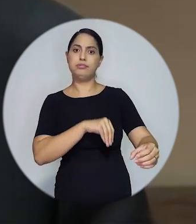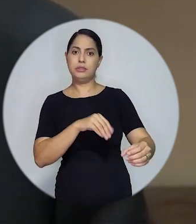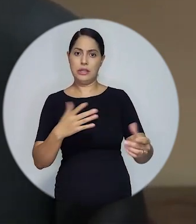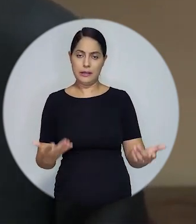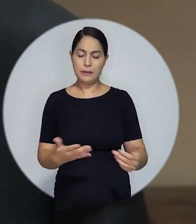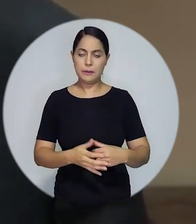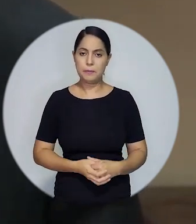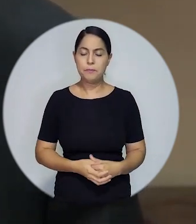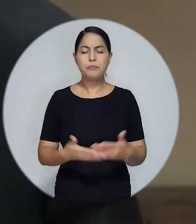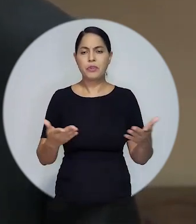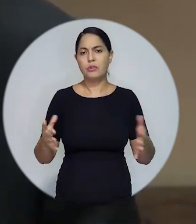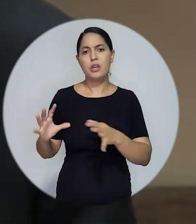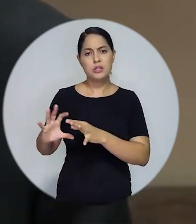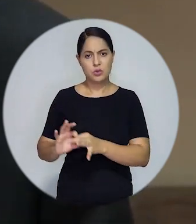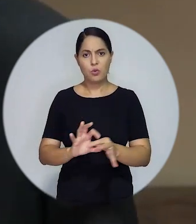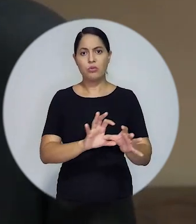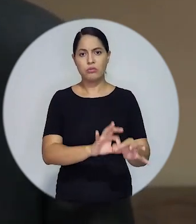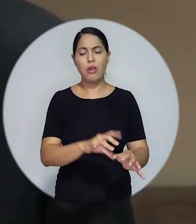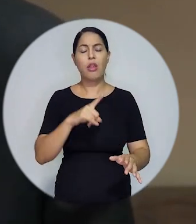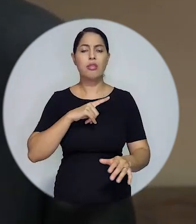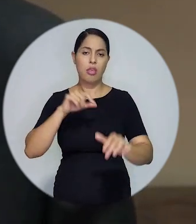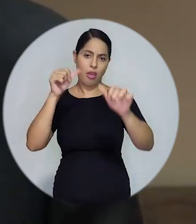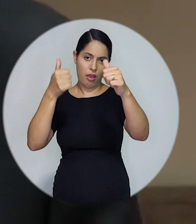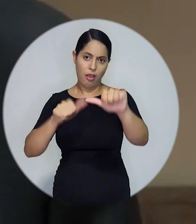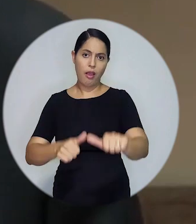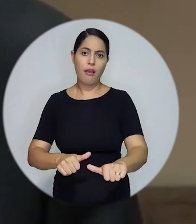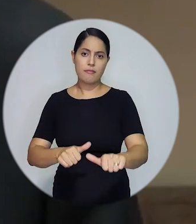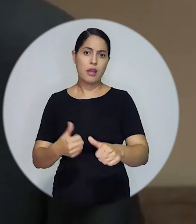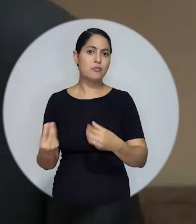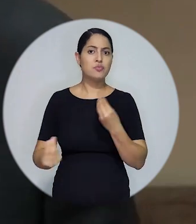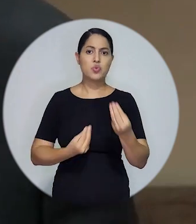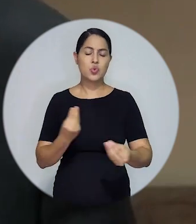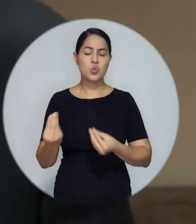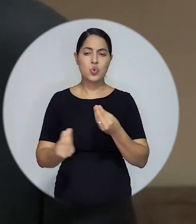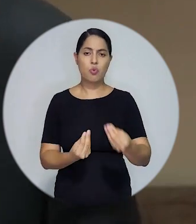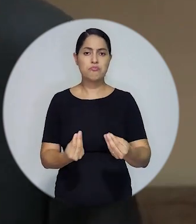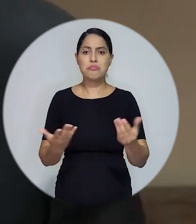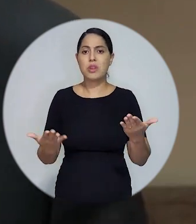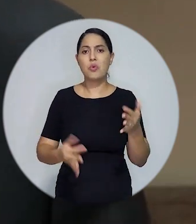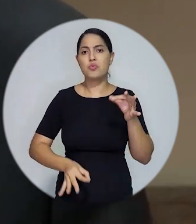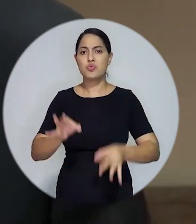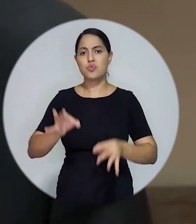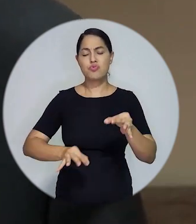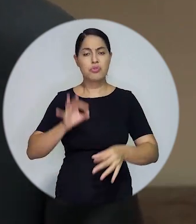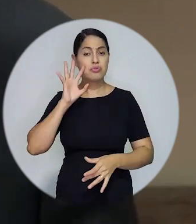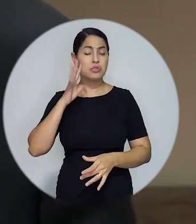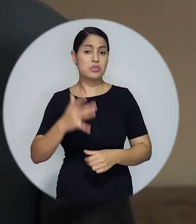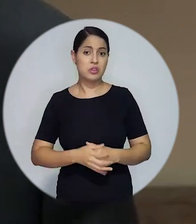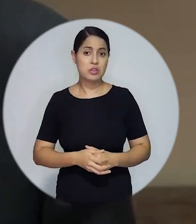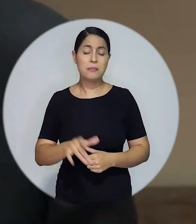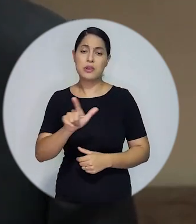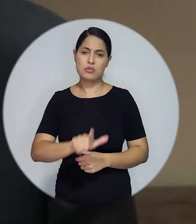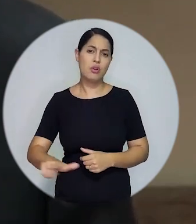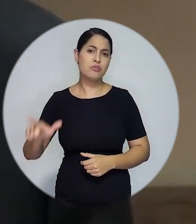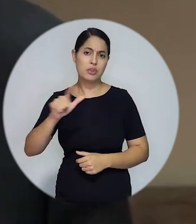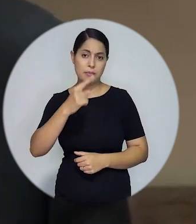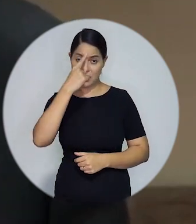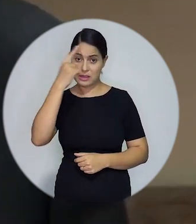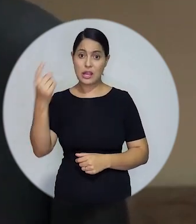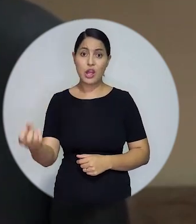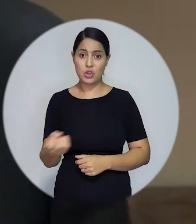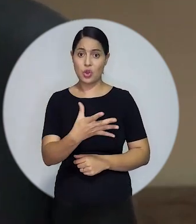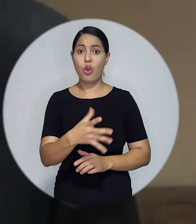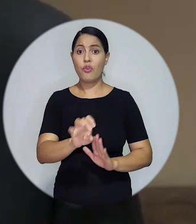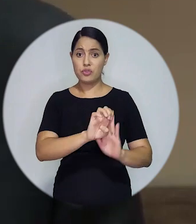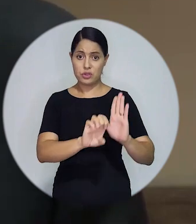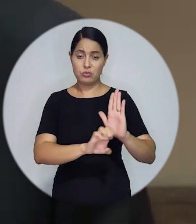que o caso em questão, ou o caso em apreciação, envolver. Isso fica nas mãos dos julgadores. No entanto, é uma